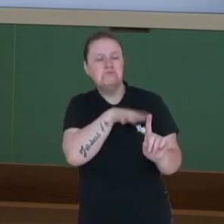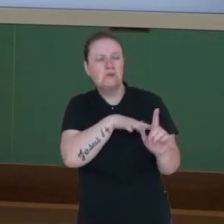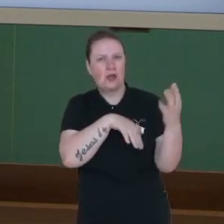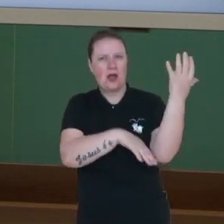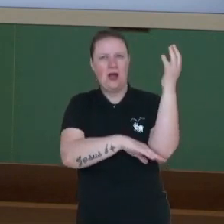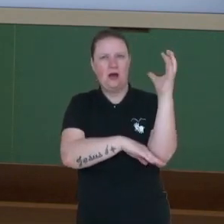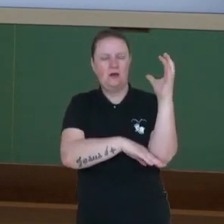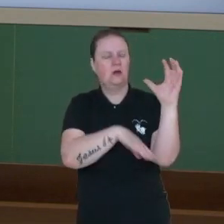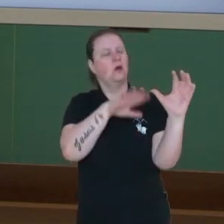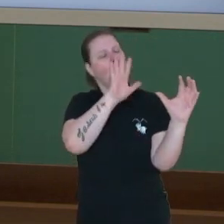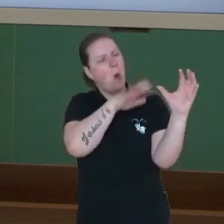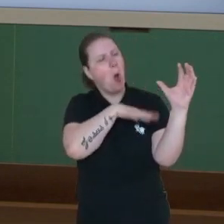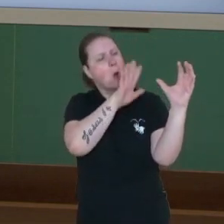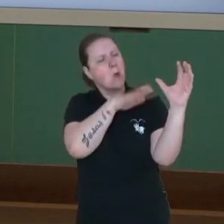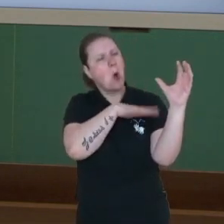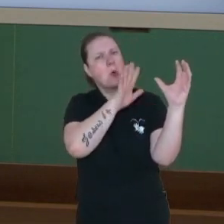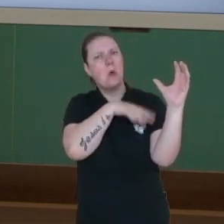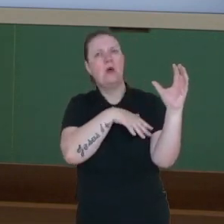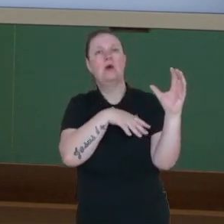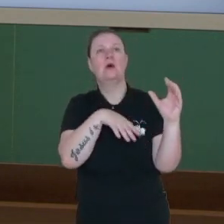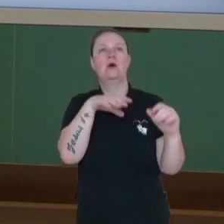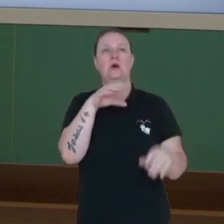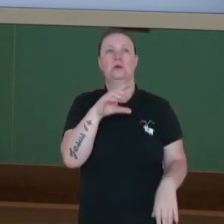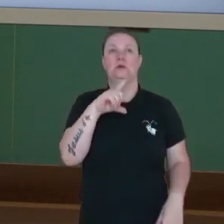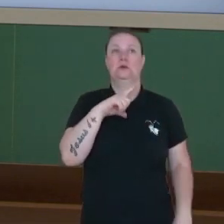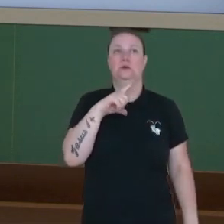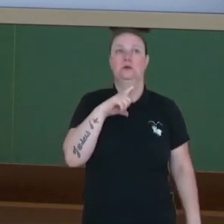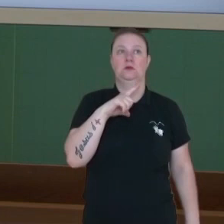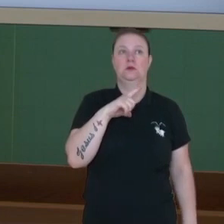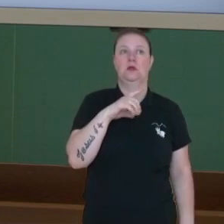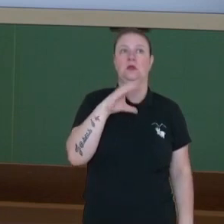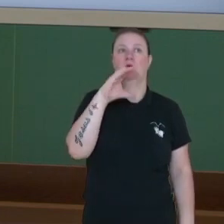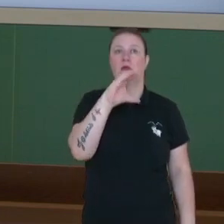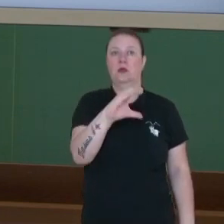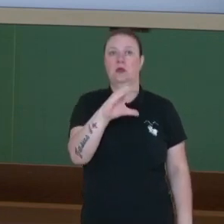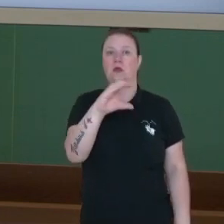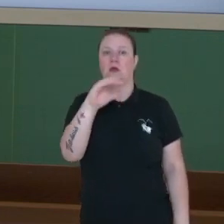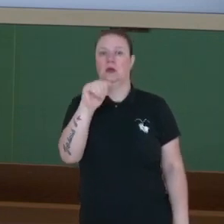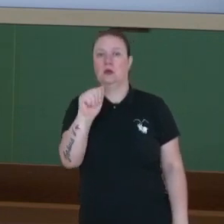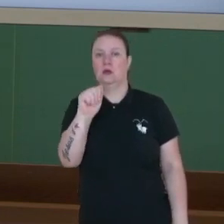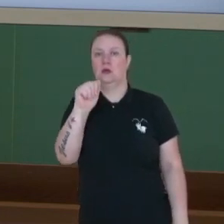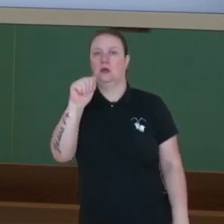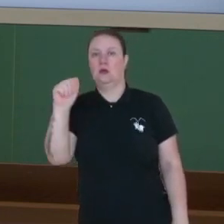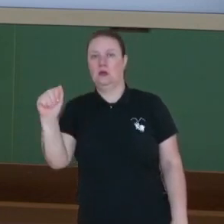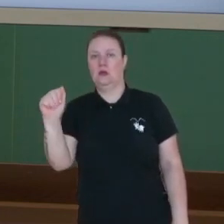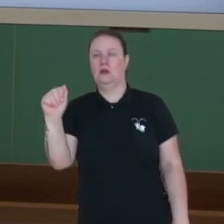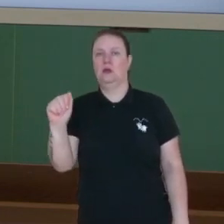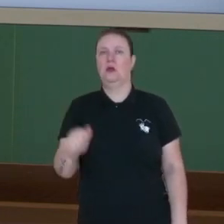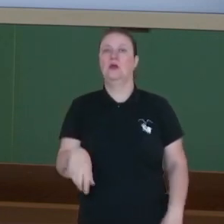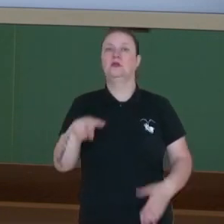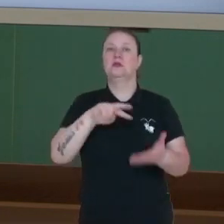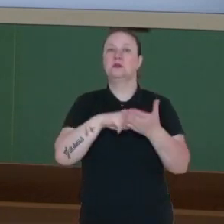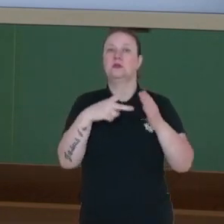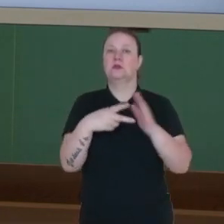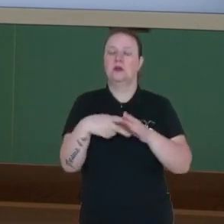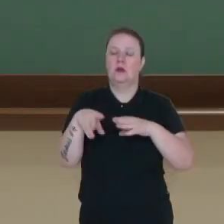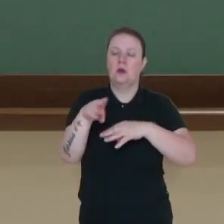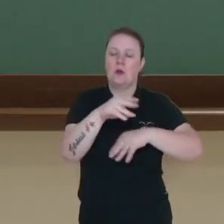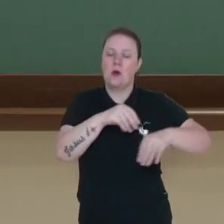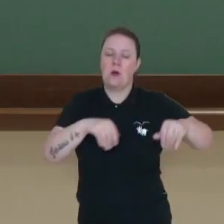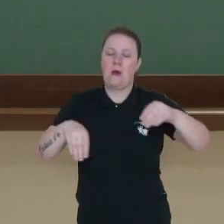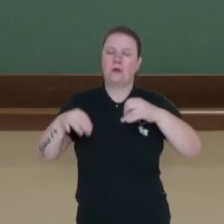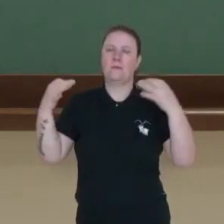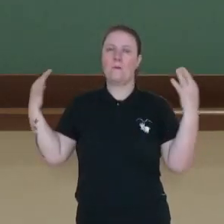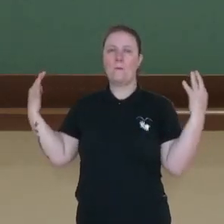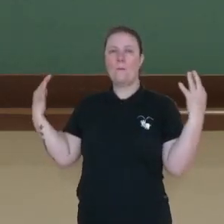como Kaá, palavra que em Guarani quer dizer erva excelente, né? Então veja,